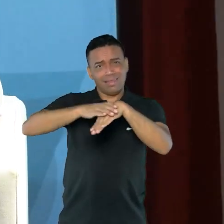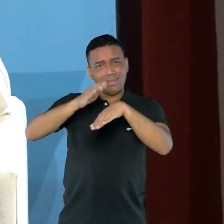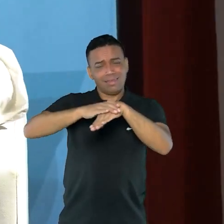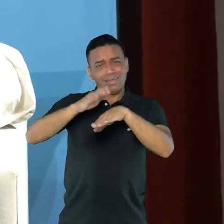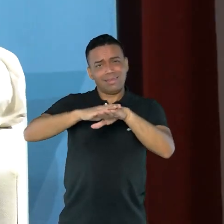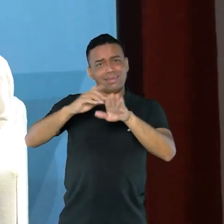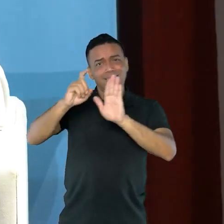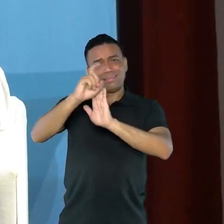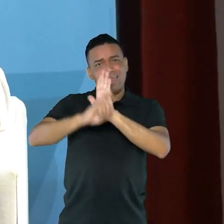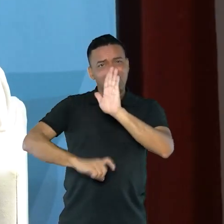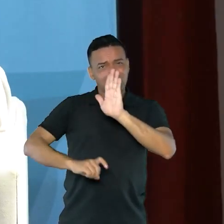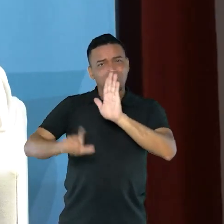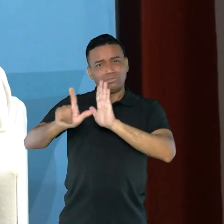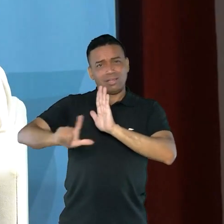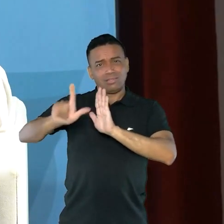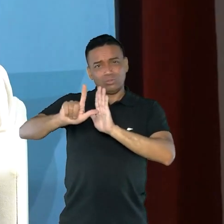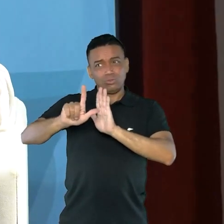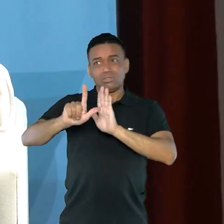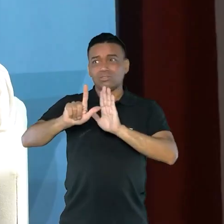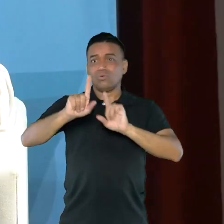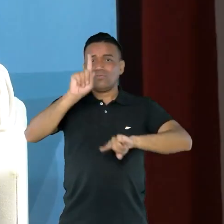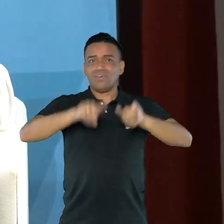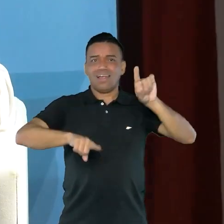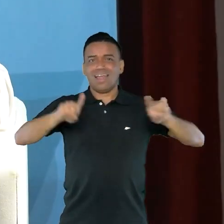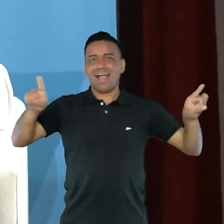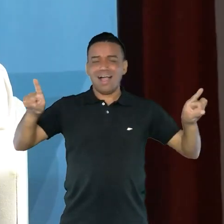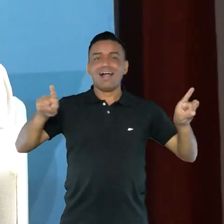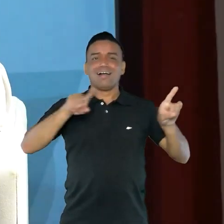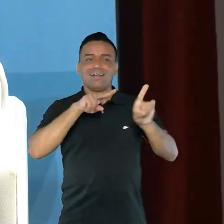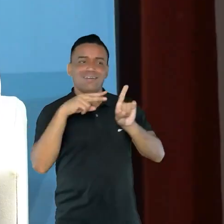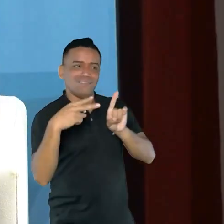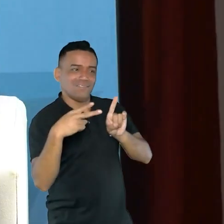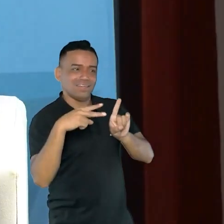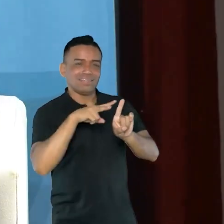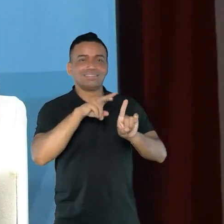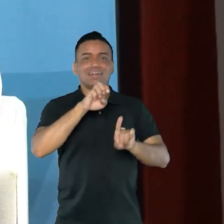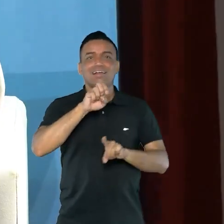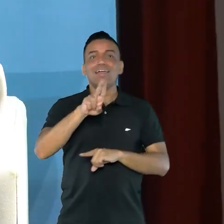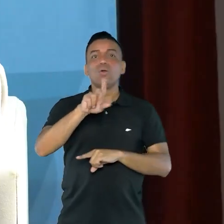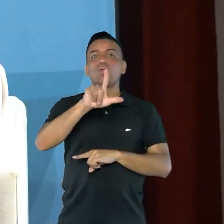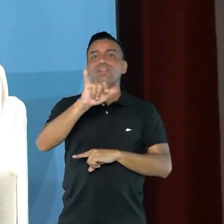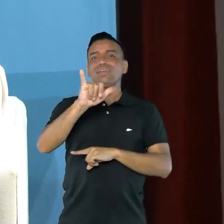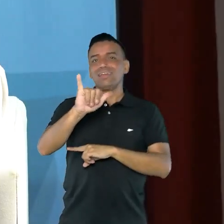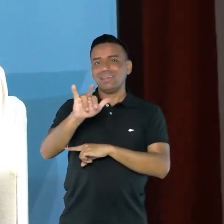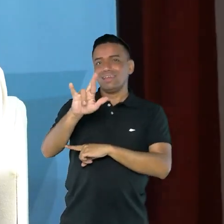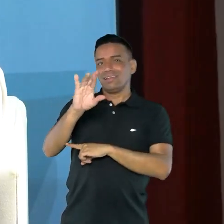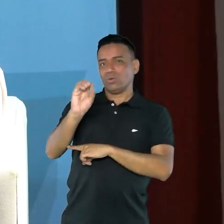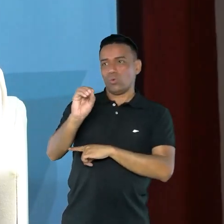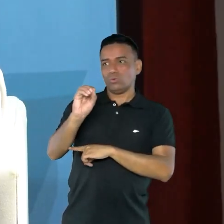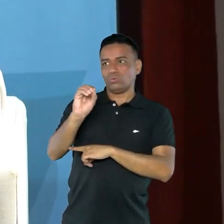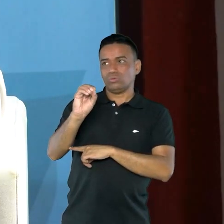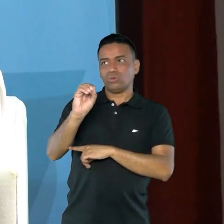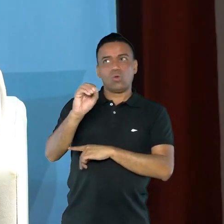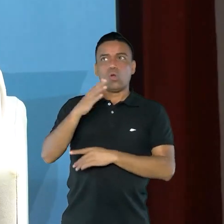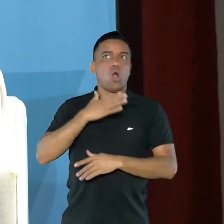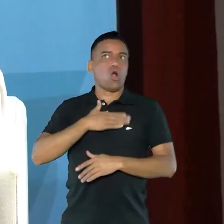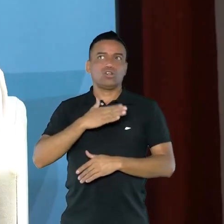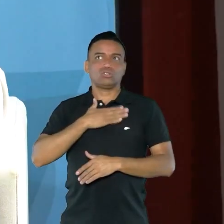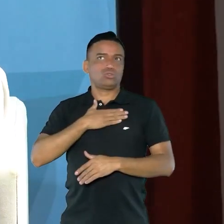em variar o ponto de vista do eu lírico. Eu não gosto de escrever apenas da posição